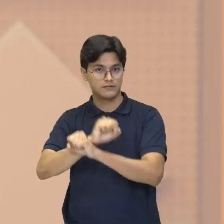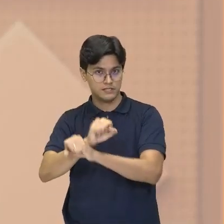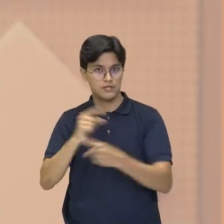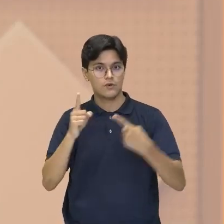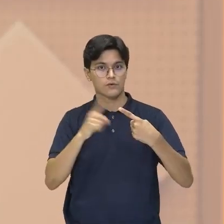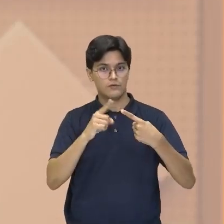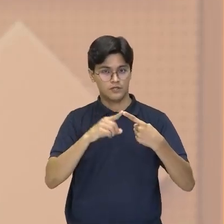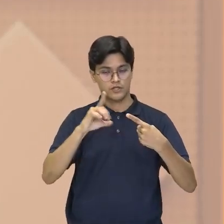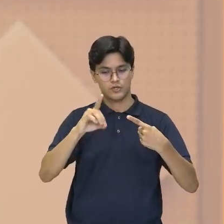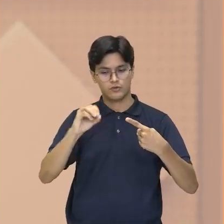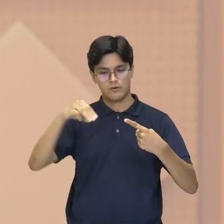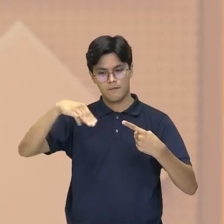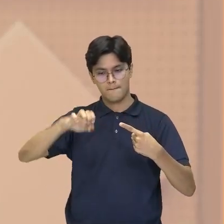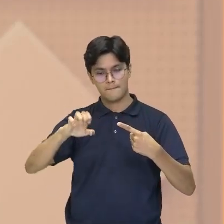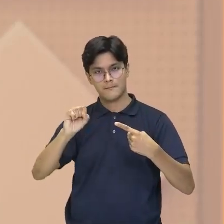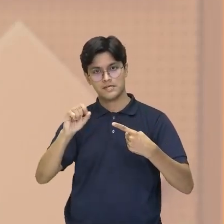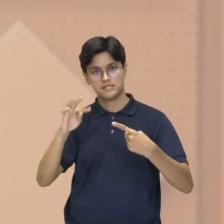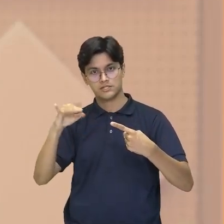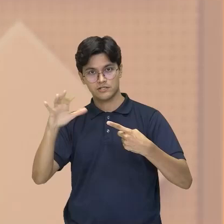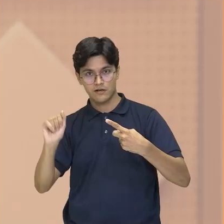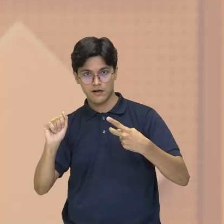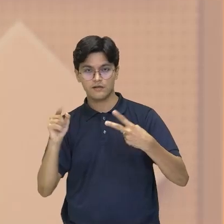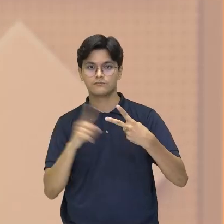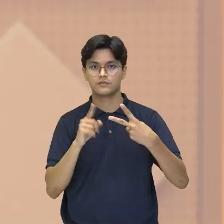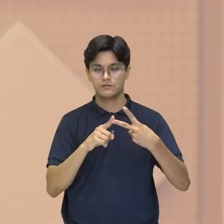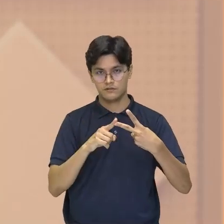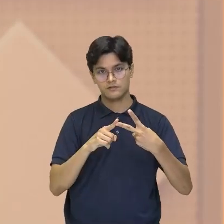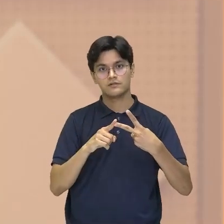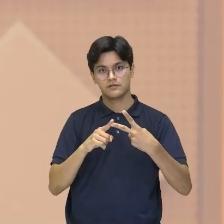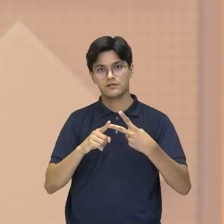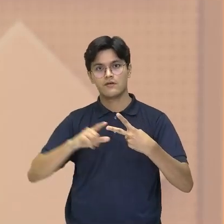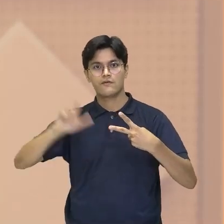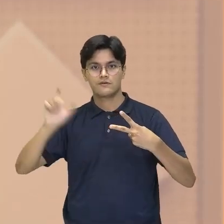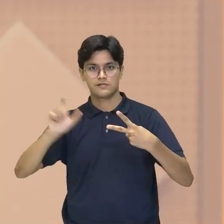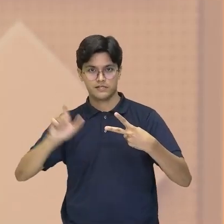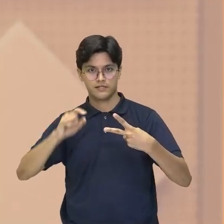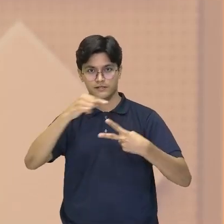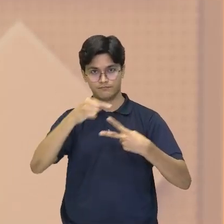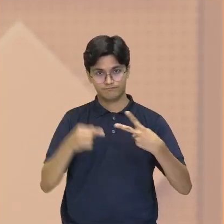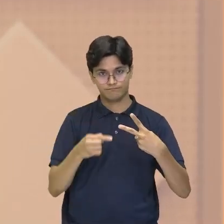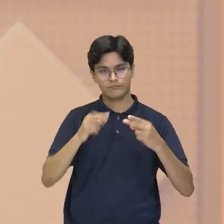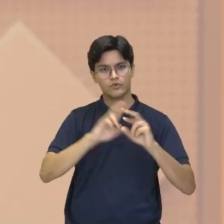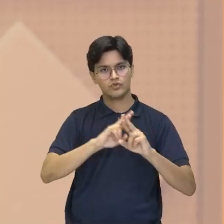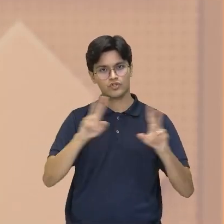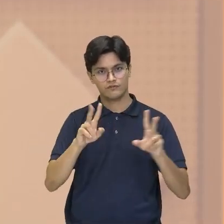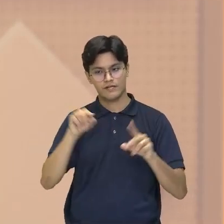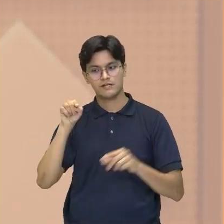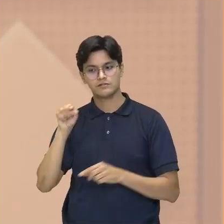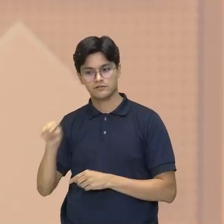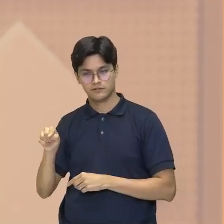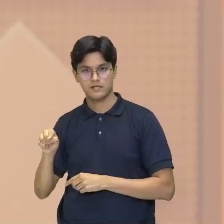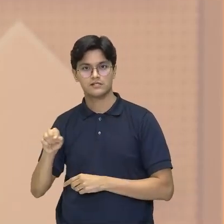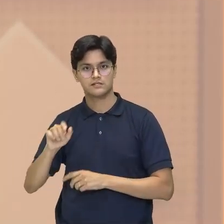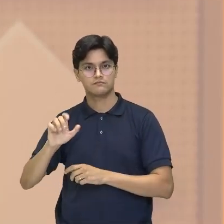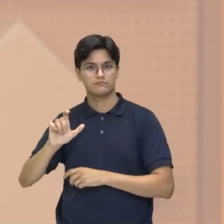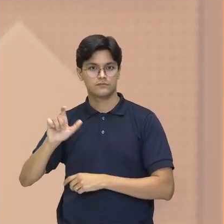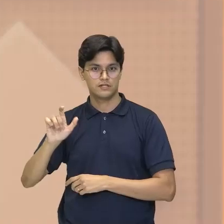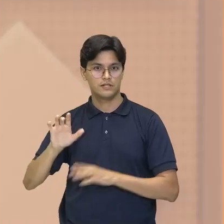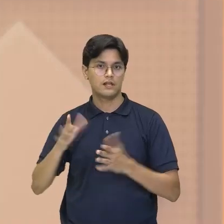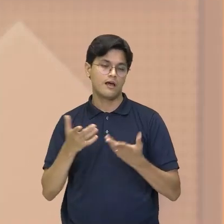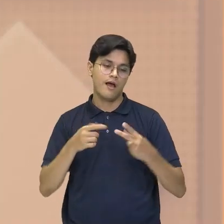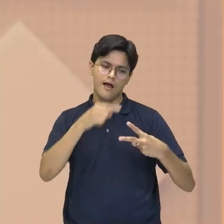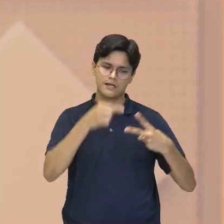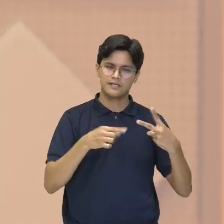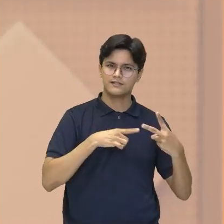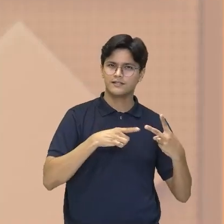era a doméstica, praticada dentro da própria dinâmica da África entre as etnias, havia um certo respeito por